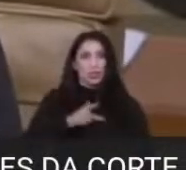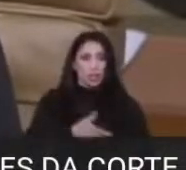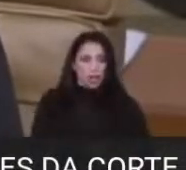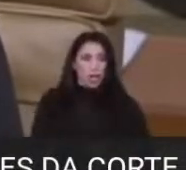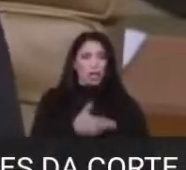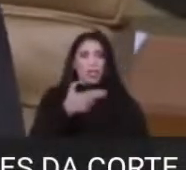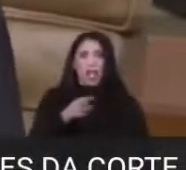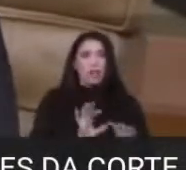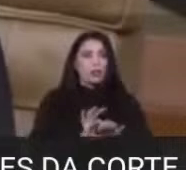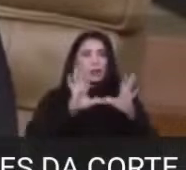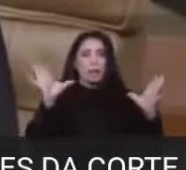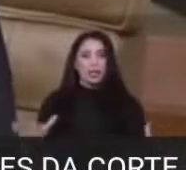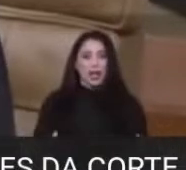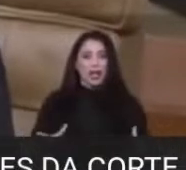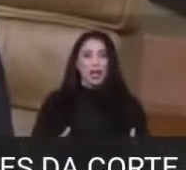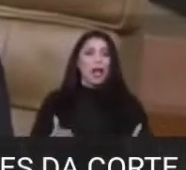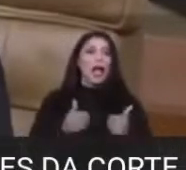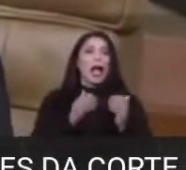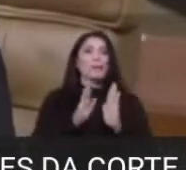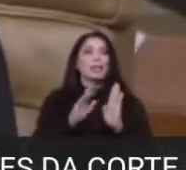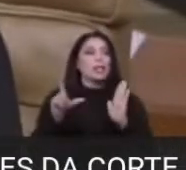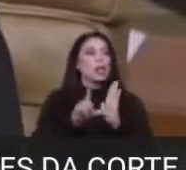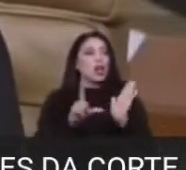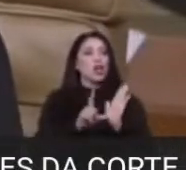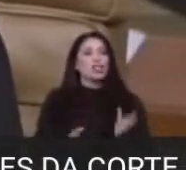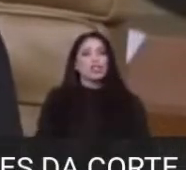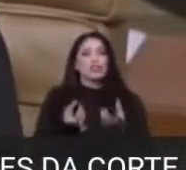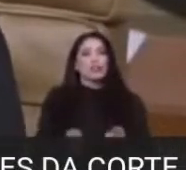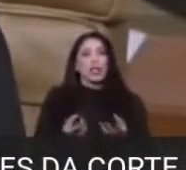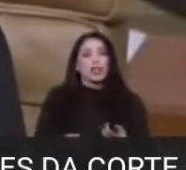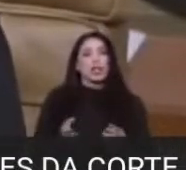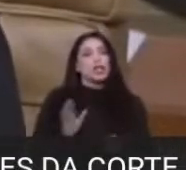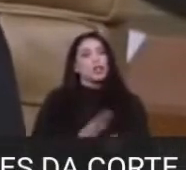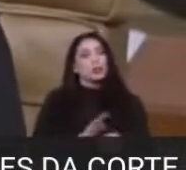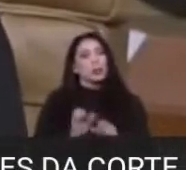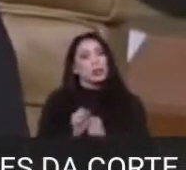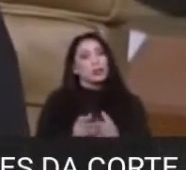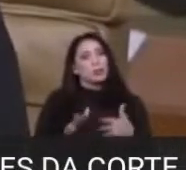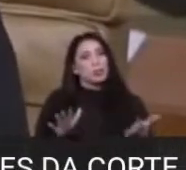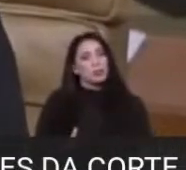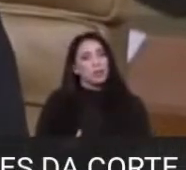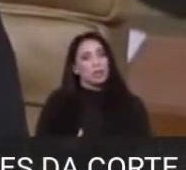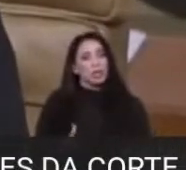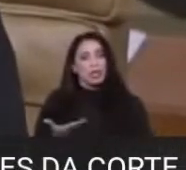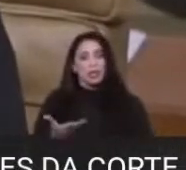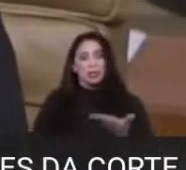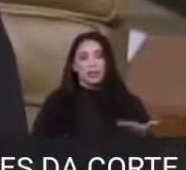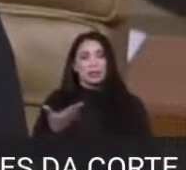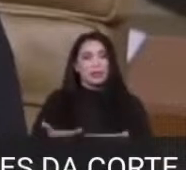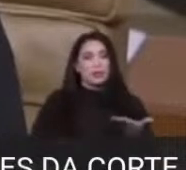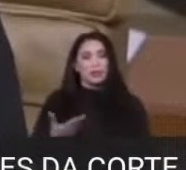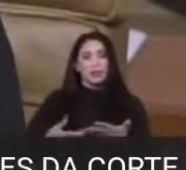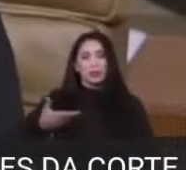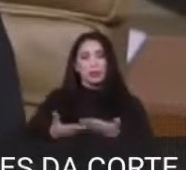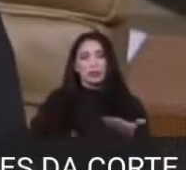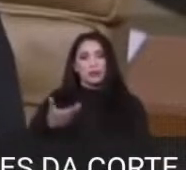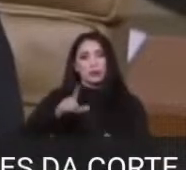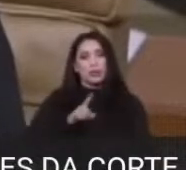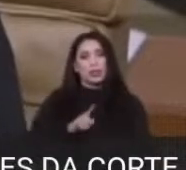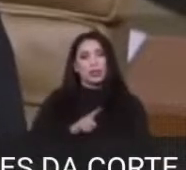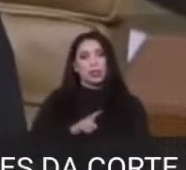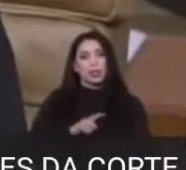abertura indiscriminada do comércio durante o auge da pandemia e de estímulo a tratamento ineficazes de